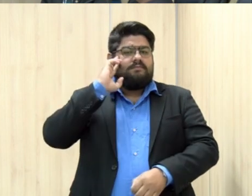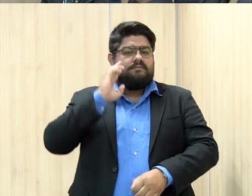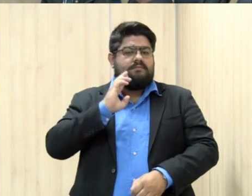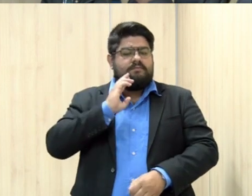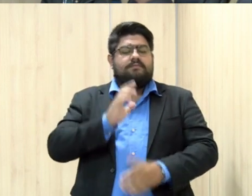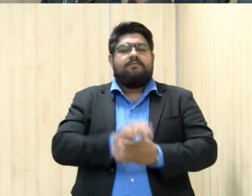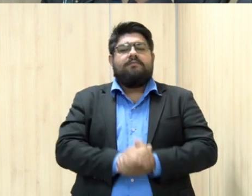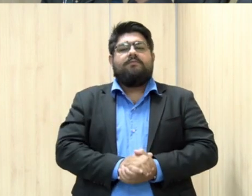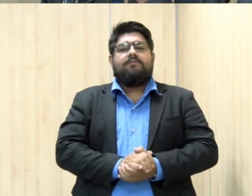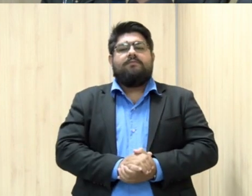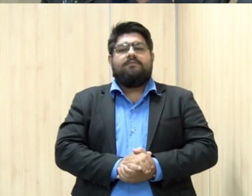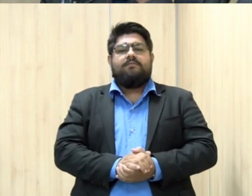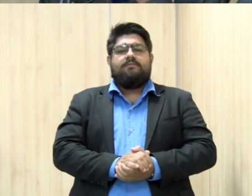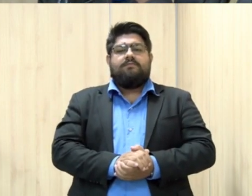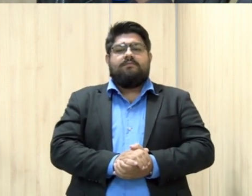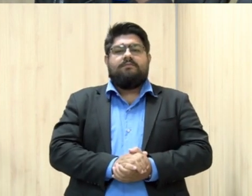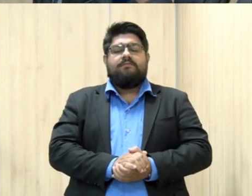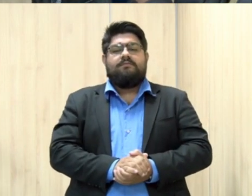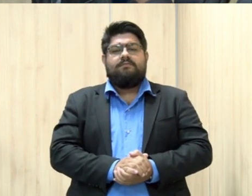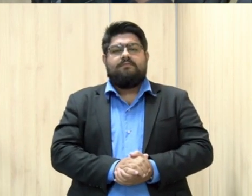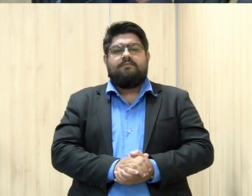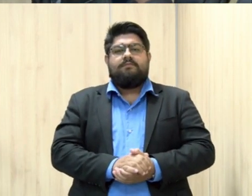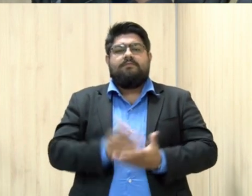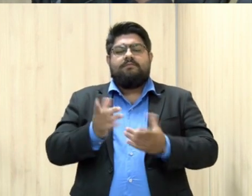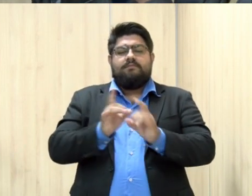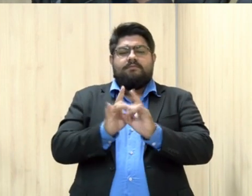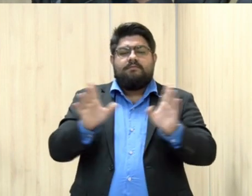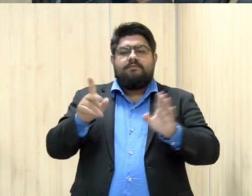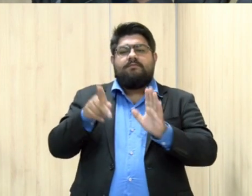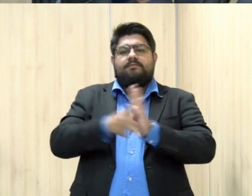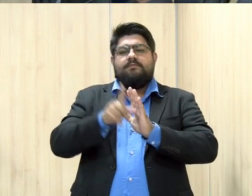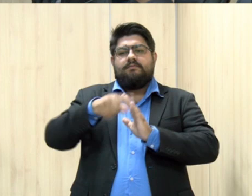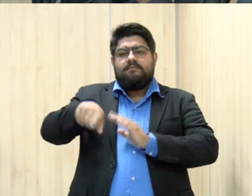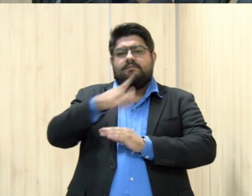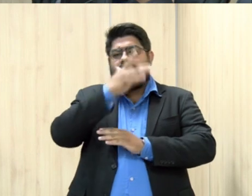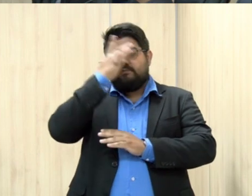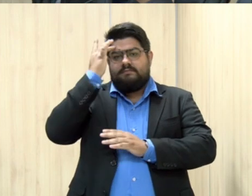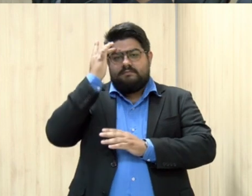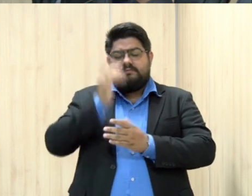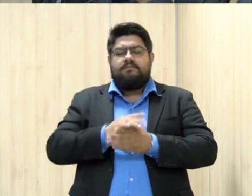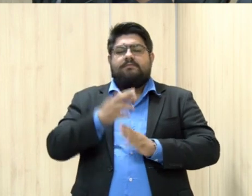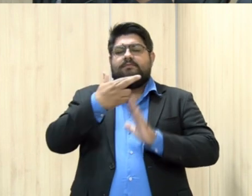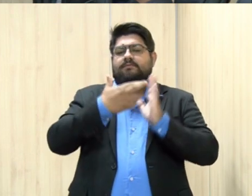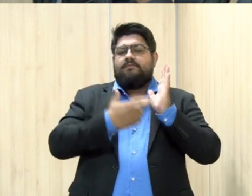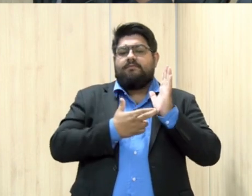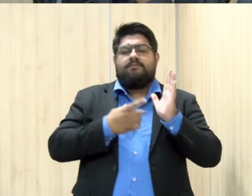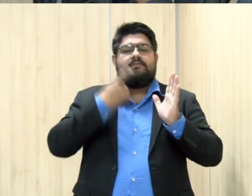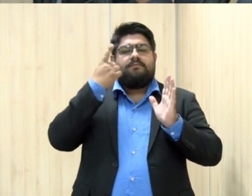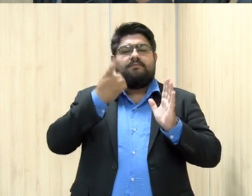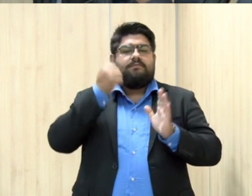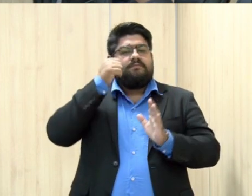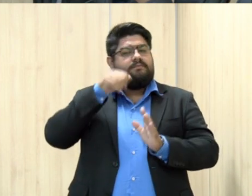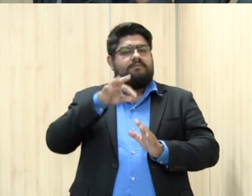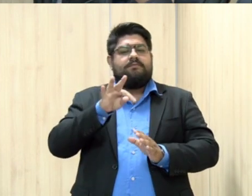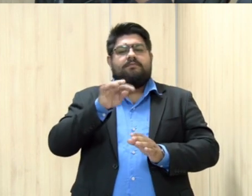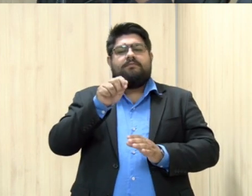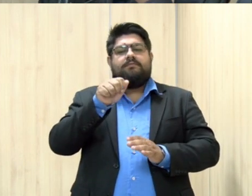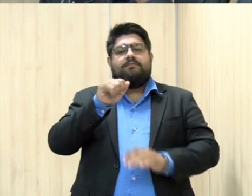ou posto à disposição do contribuinte relatoria da deputada Taíssa